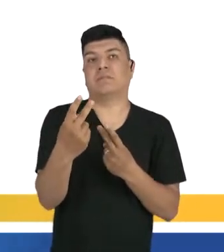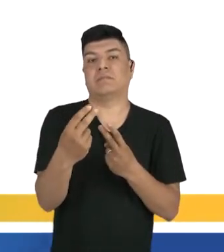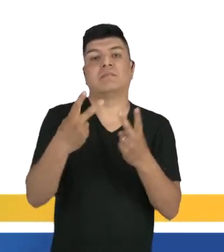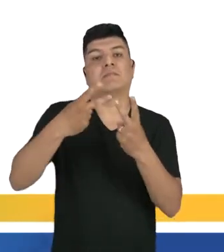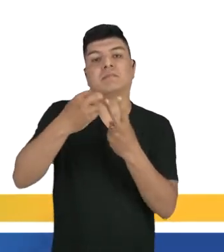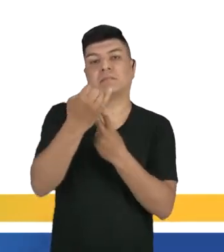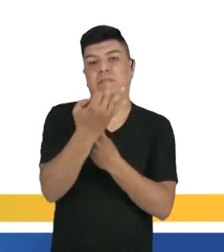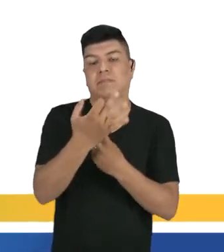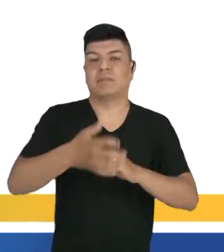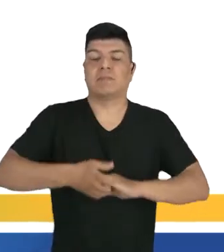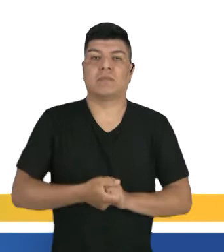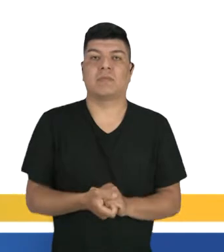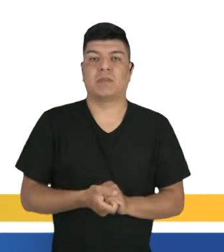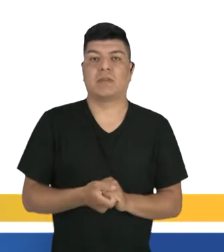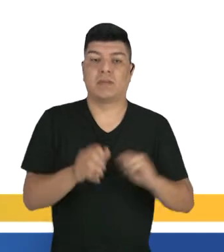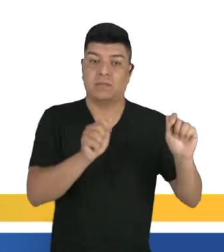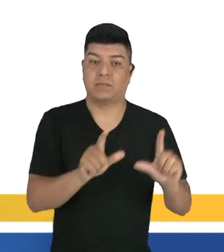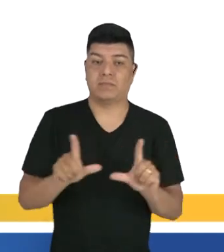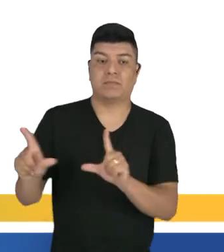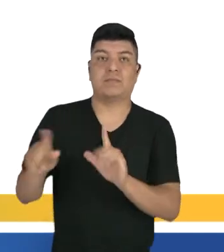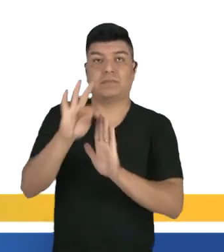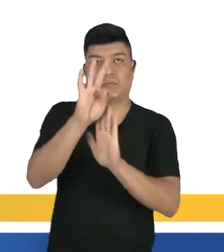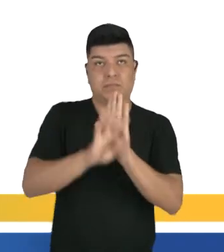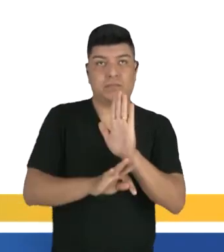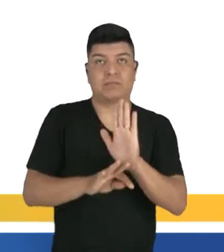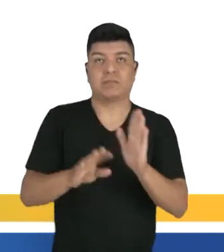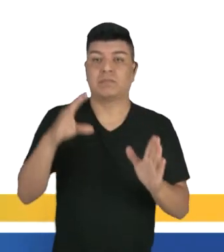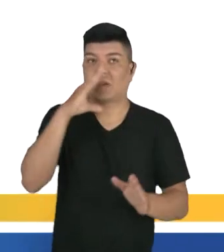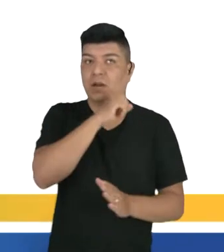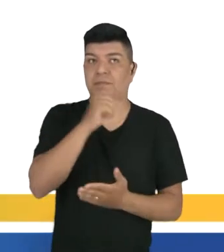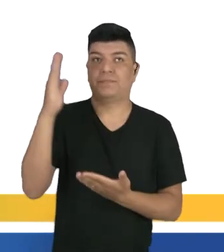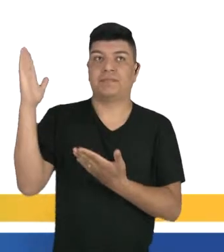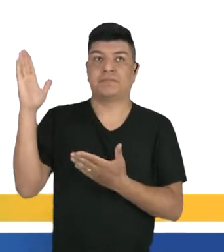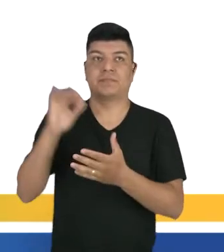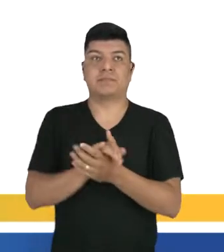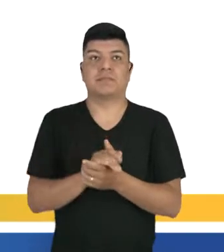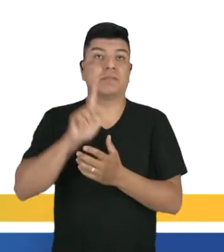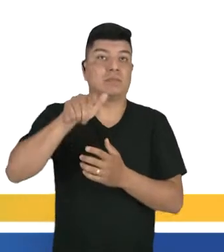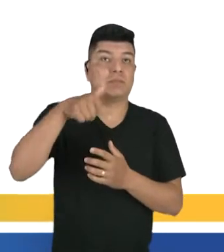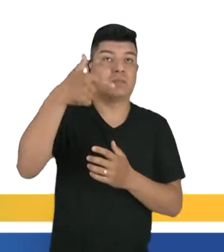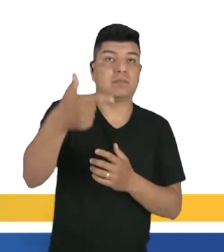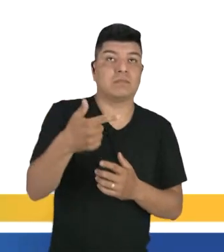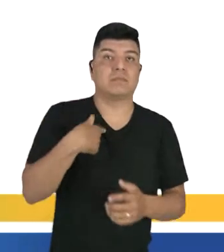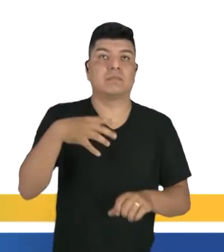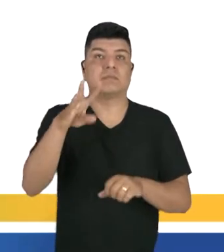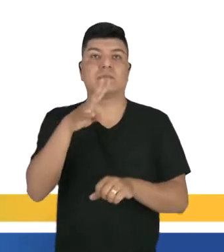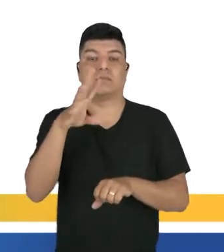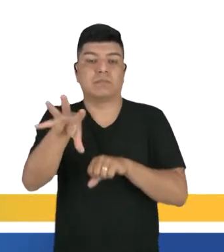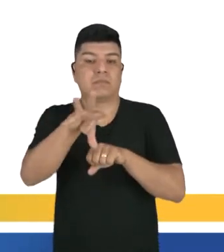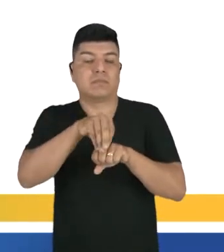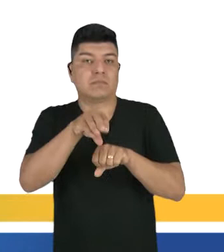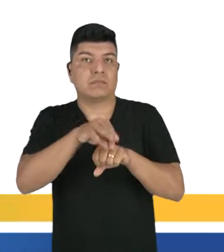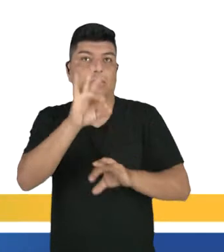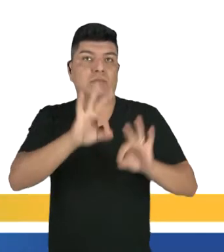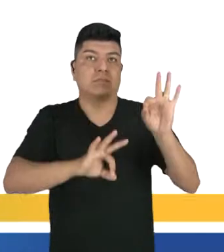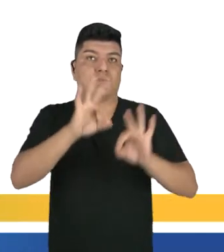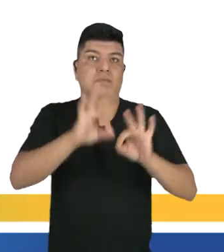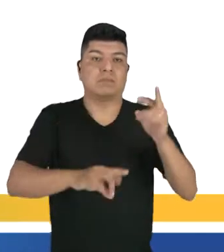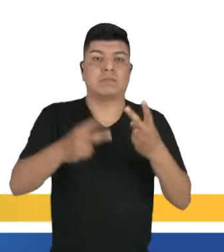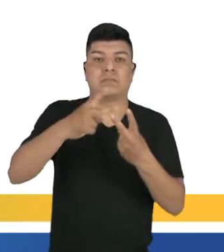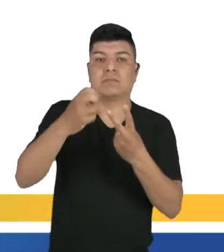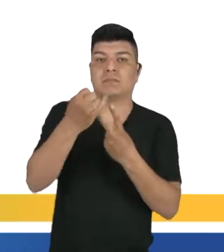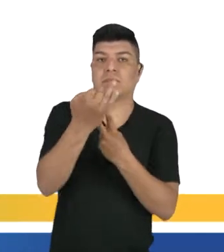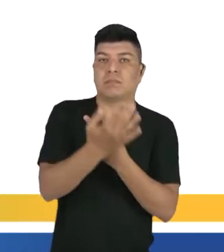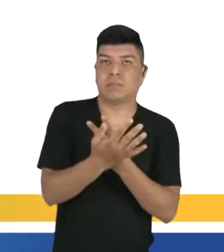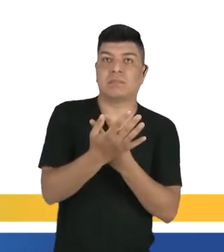slide. Então vamos iniciar aqui com um breve texto. Então vamos lá, depois que tomamos conhecimento da operação de radiciação,